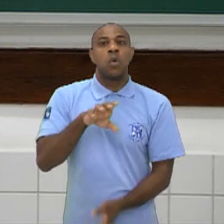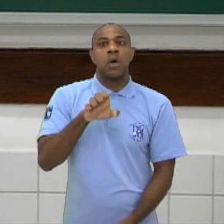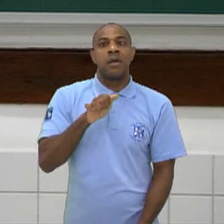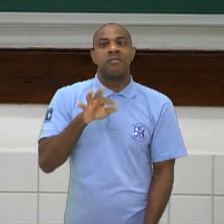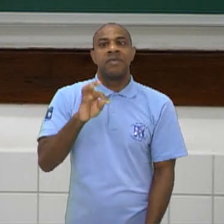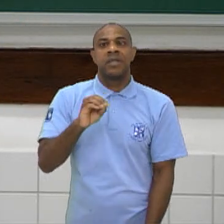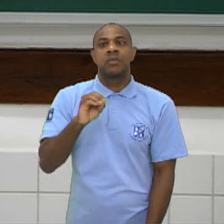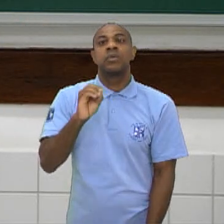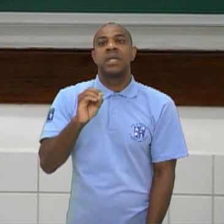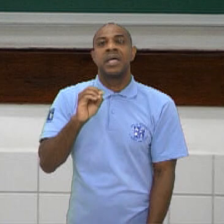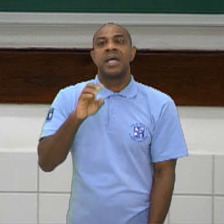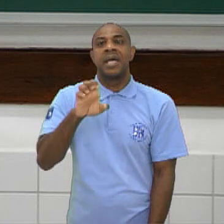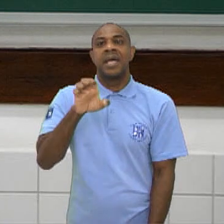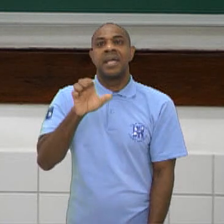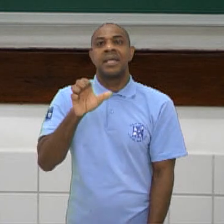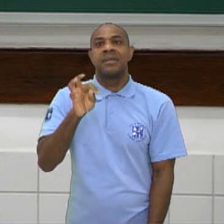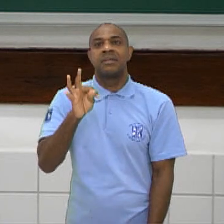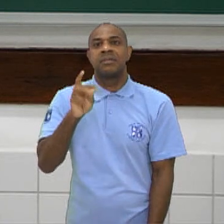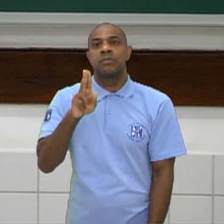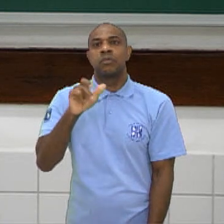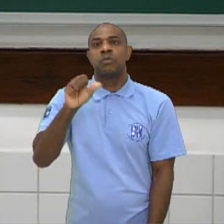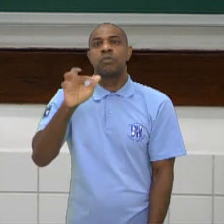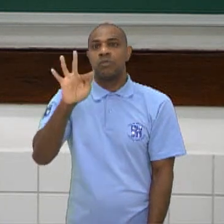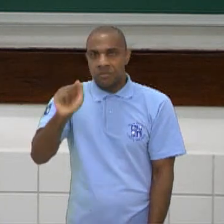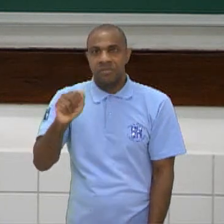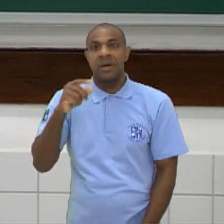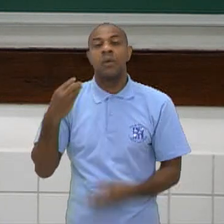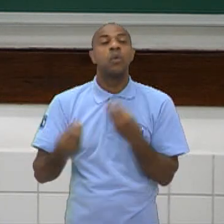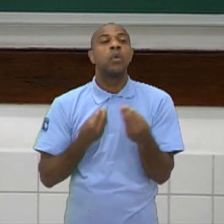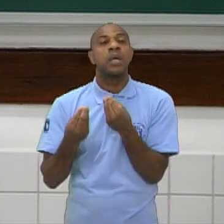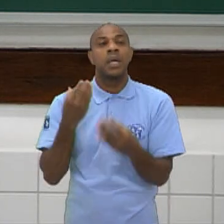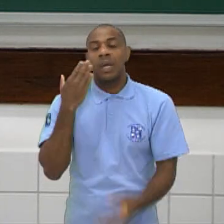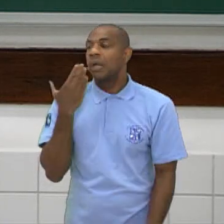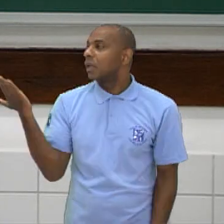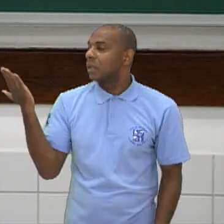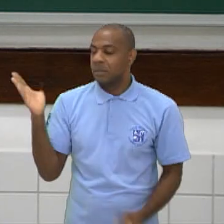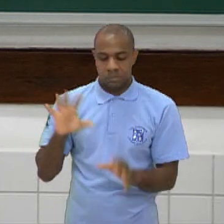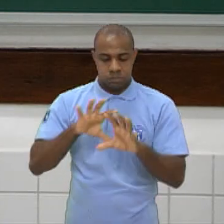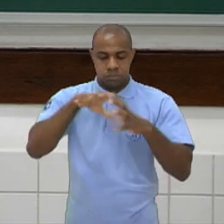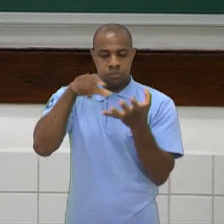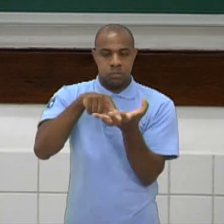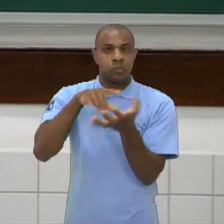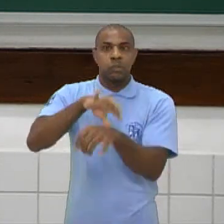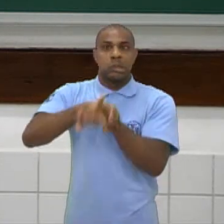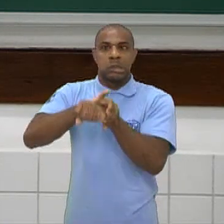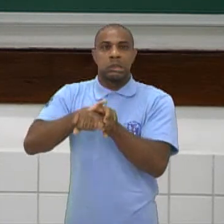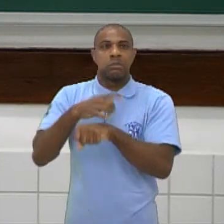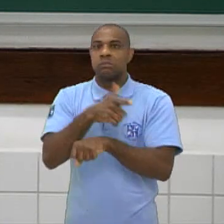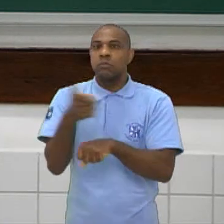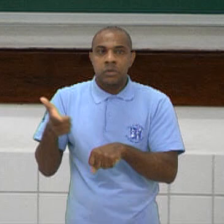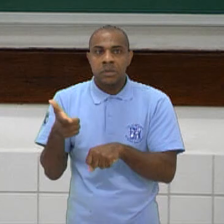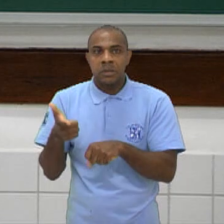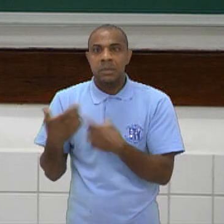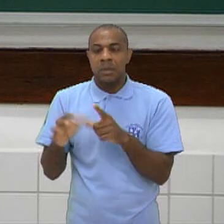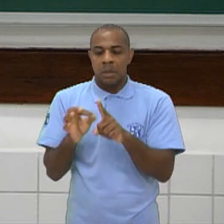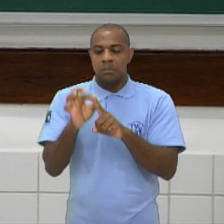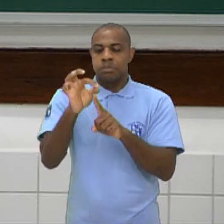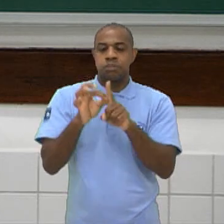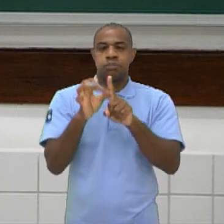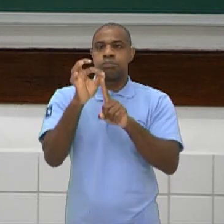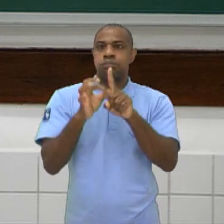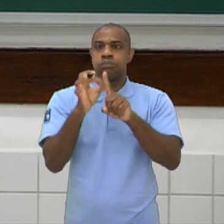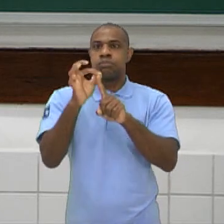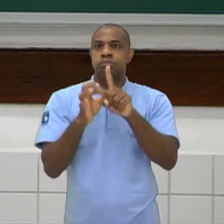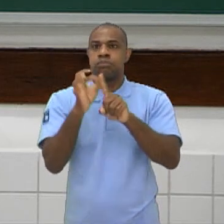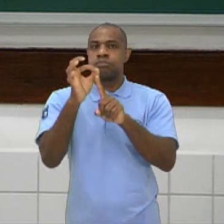dia aquece, à noite até resfria, fica mais fresco, mas segura parte do calor na Terra. Então não tem essa oscilação tão grande de temperatura. Então o efeito